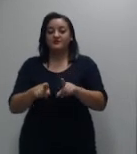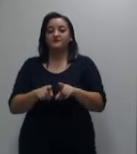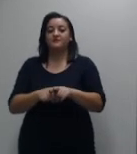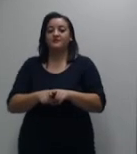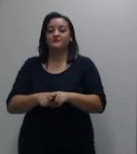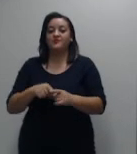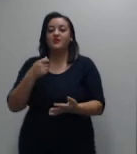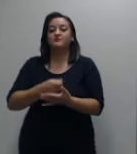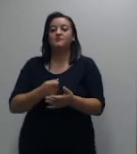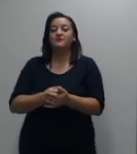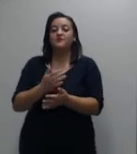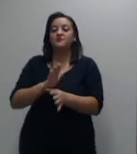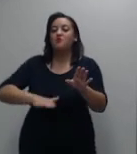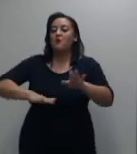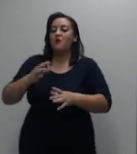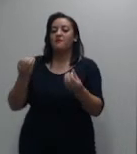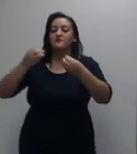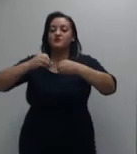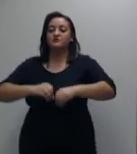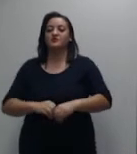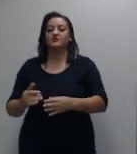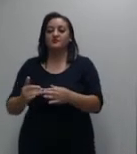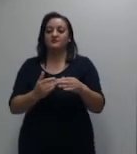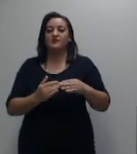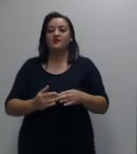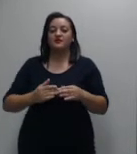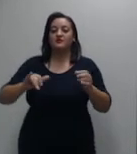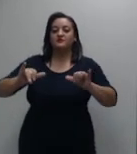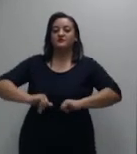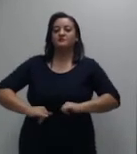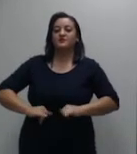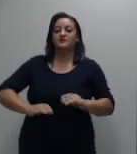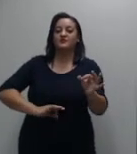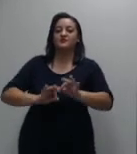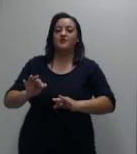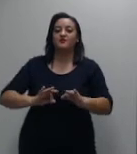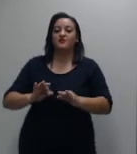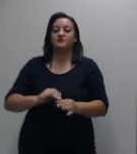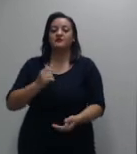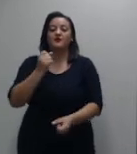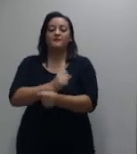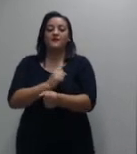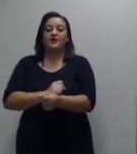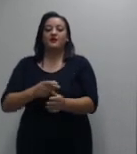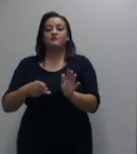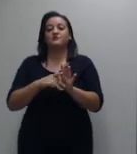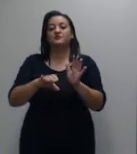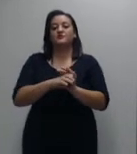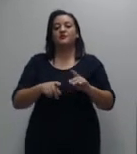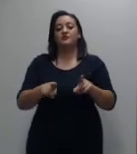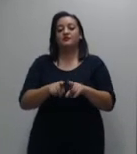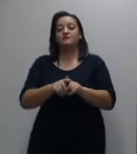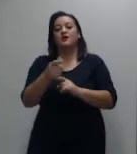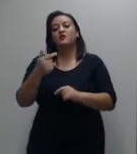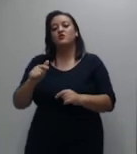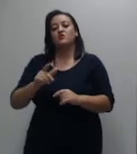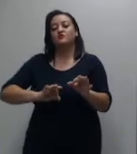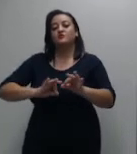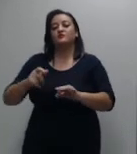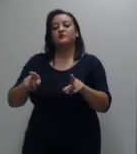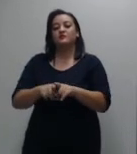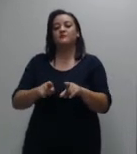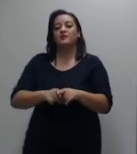indenização por qualquer prejuízo acaso seu filho em decorrência da ordem de congelamento em medida cautelar e de outras ordens